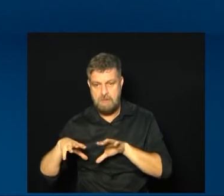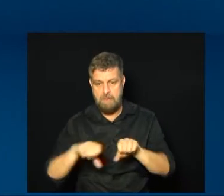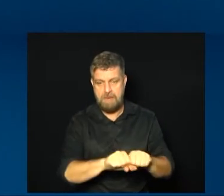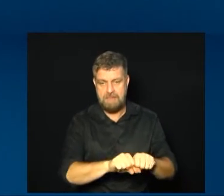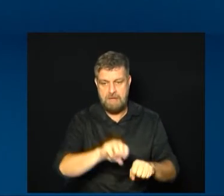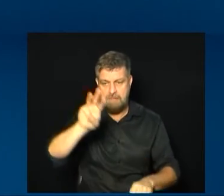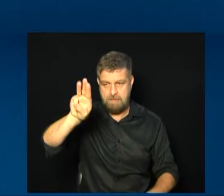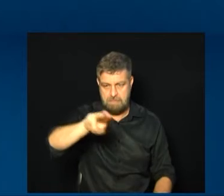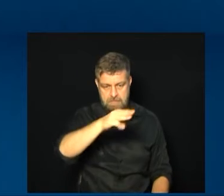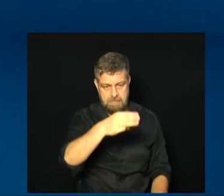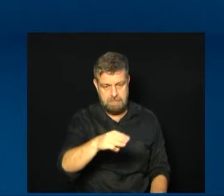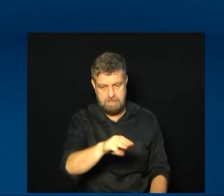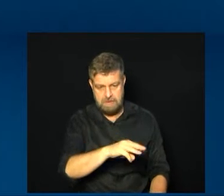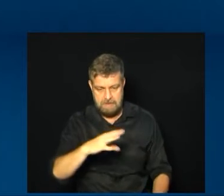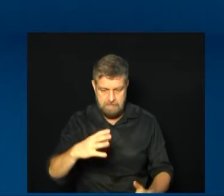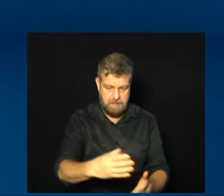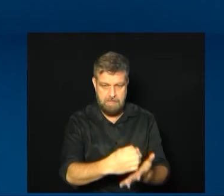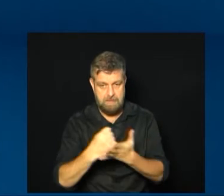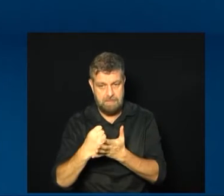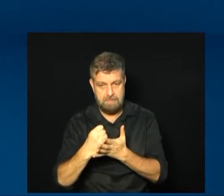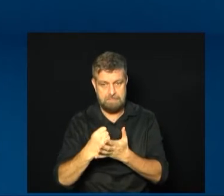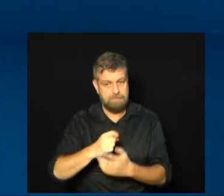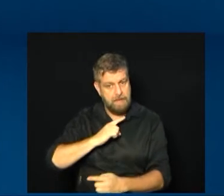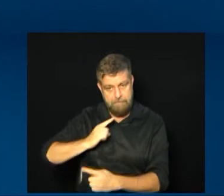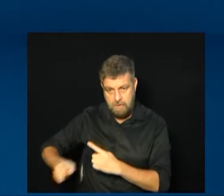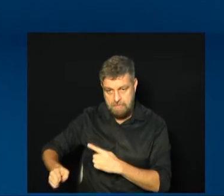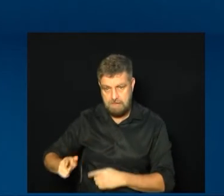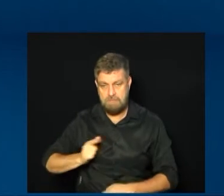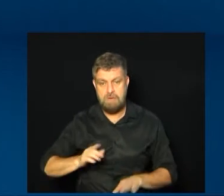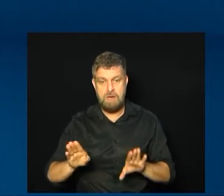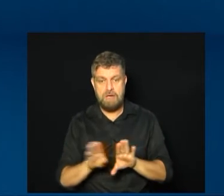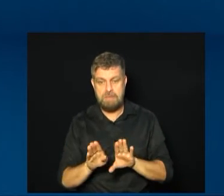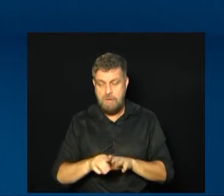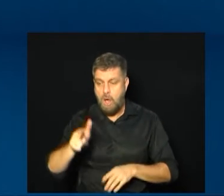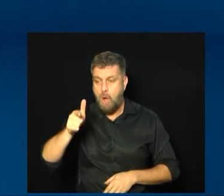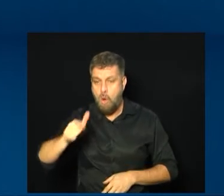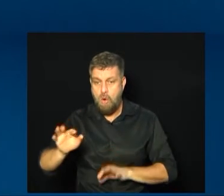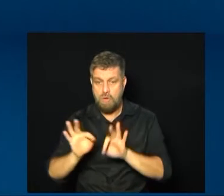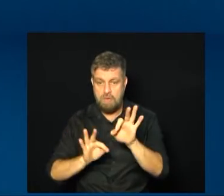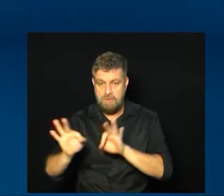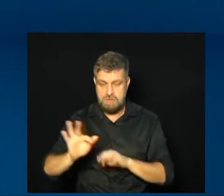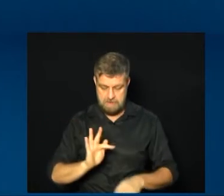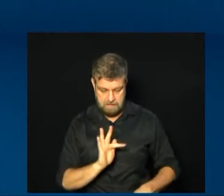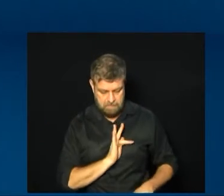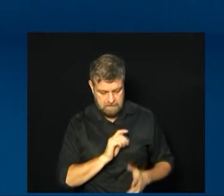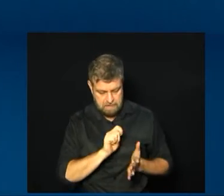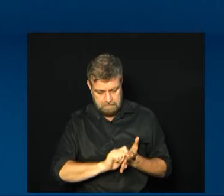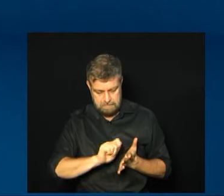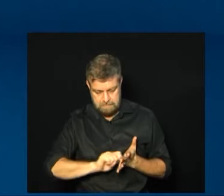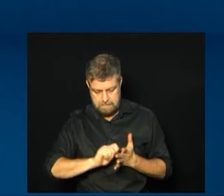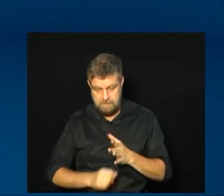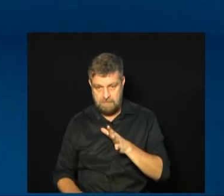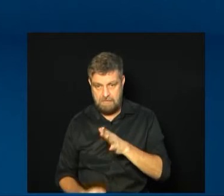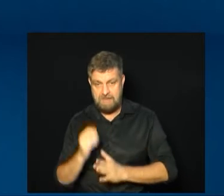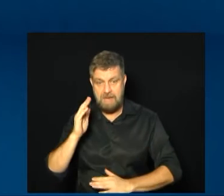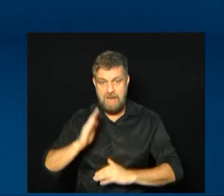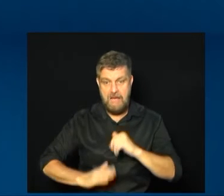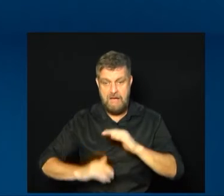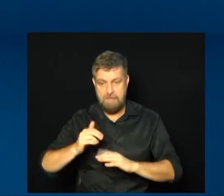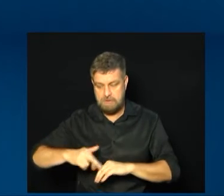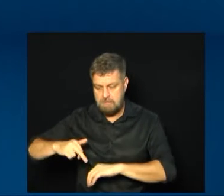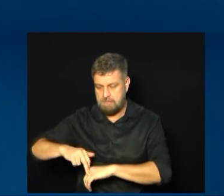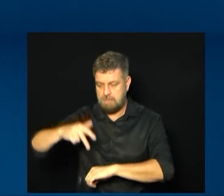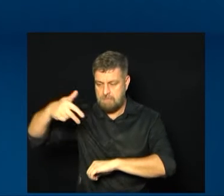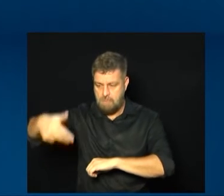pipa. Também em segunda discussão será analisado outro projeto do vereador Fernando Mendes. Este institui a prática do parkour